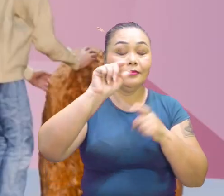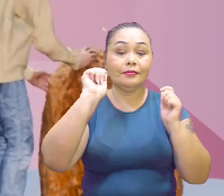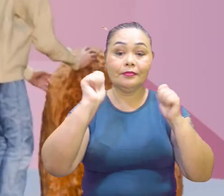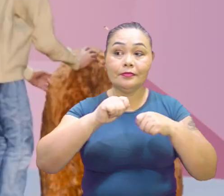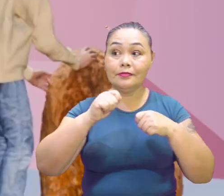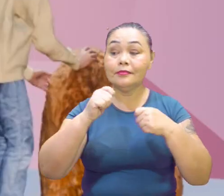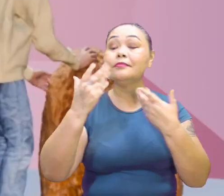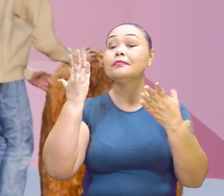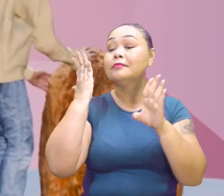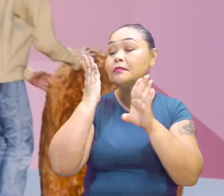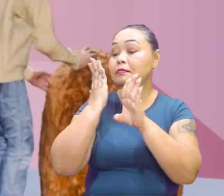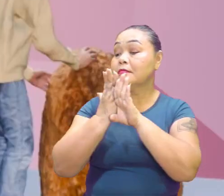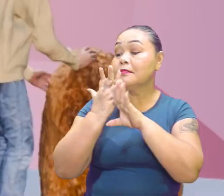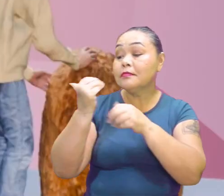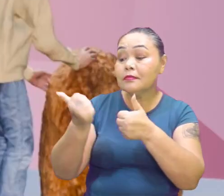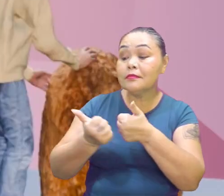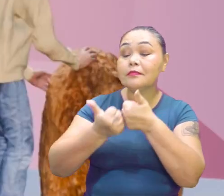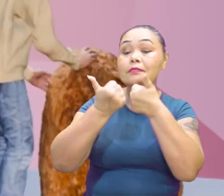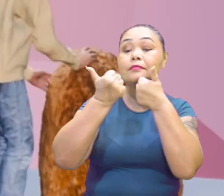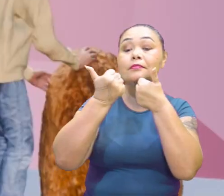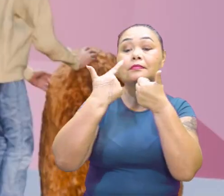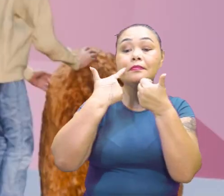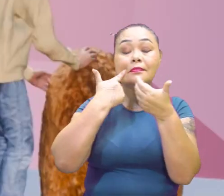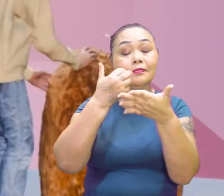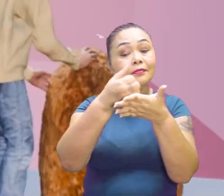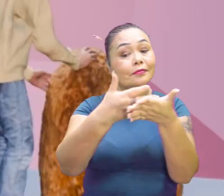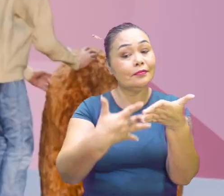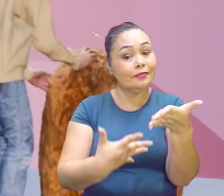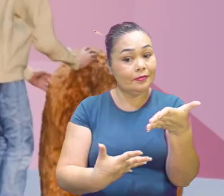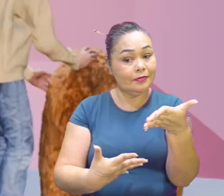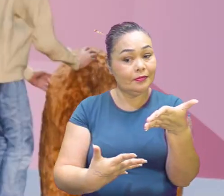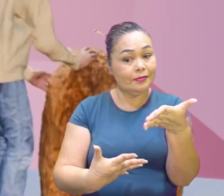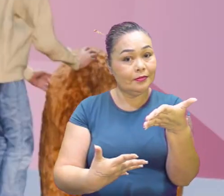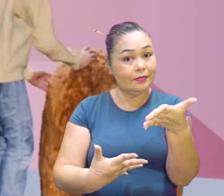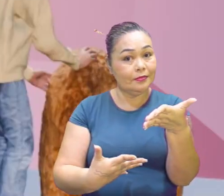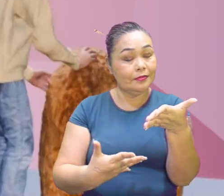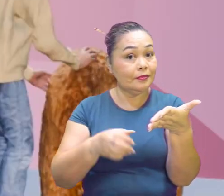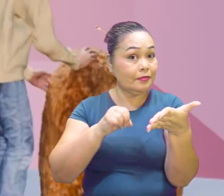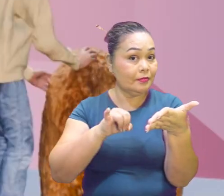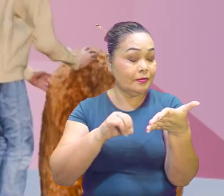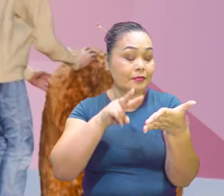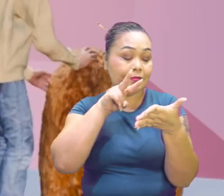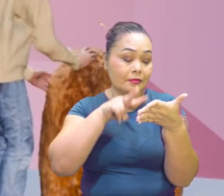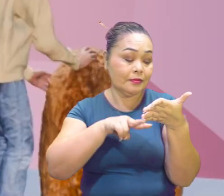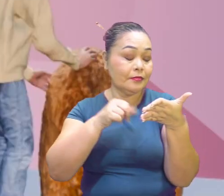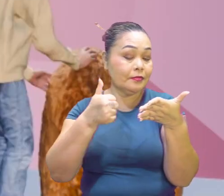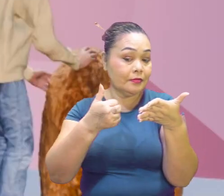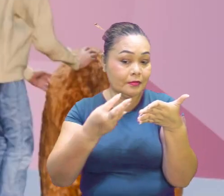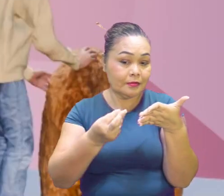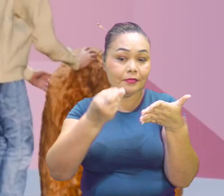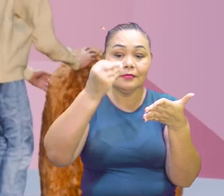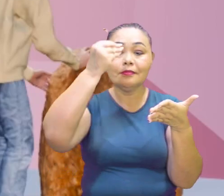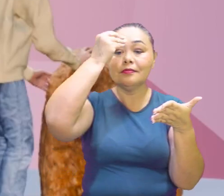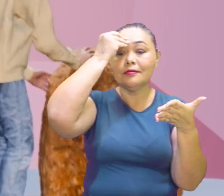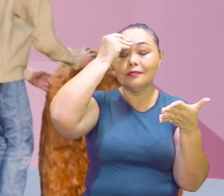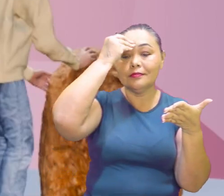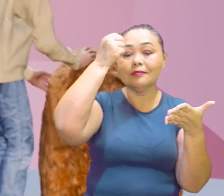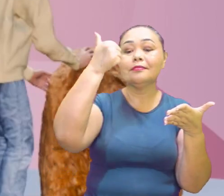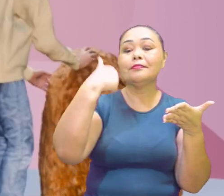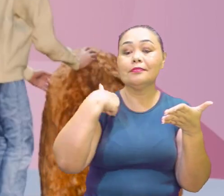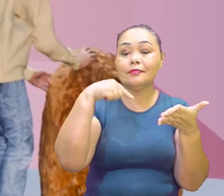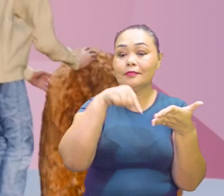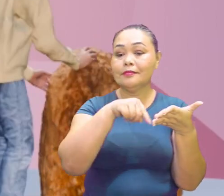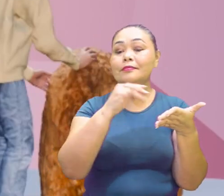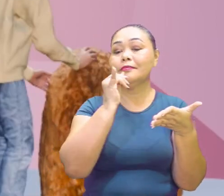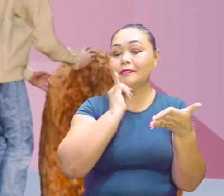podem encontrar a melhor maneira de dissertar. Se você lê bastante, você tem esse conhecimento, eu vou trabalhar